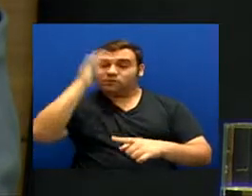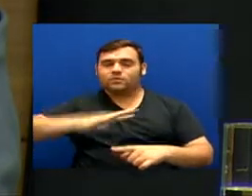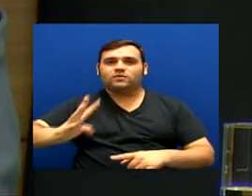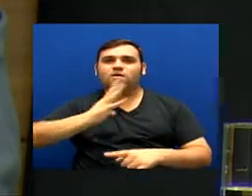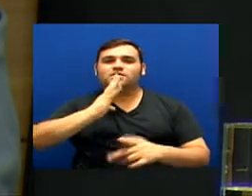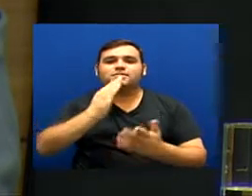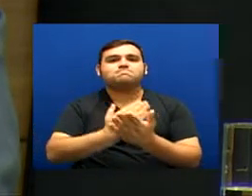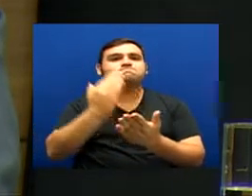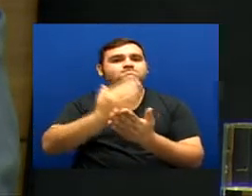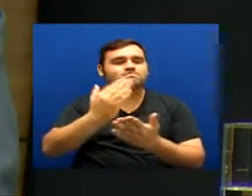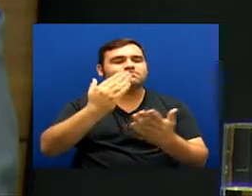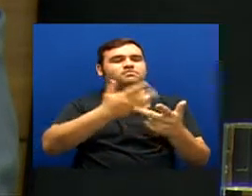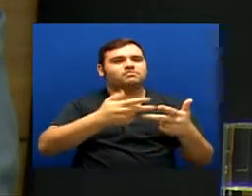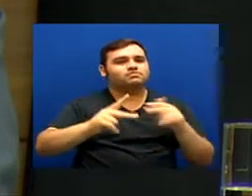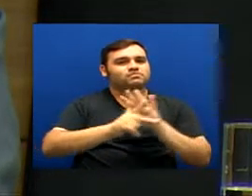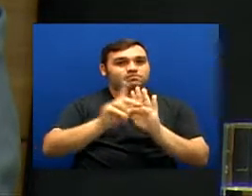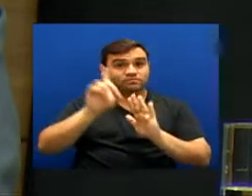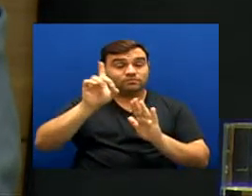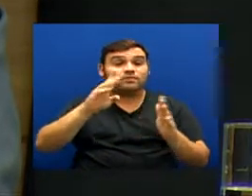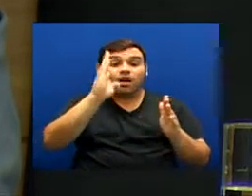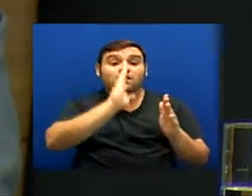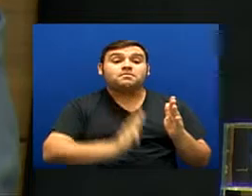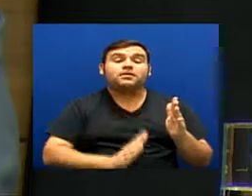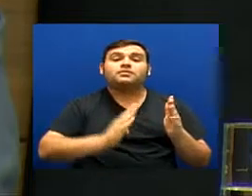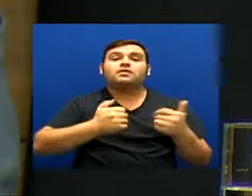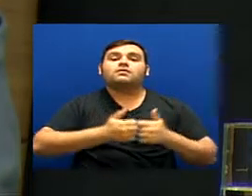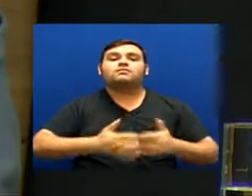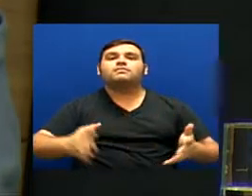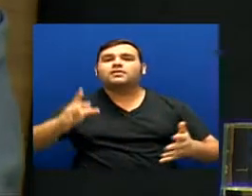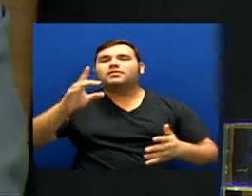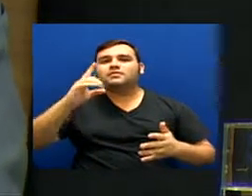às mentes e corações, salvando almas e